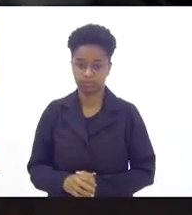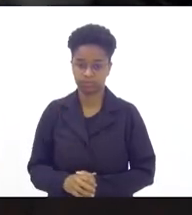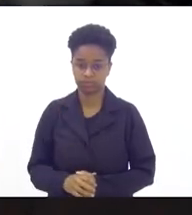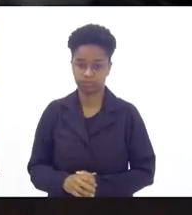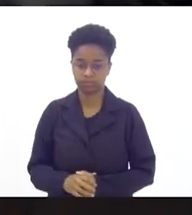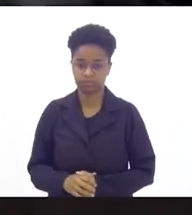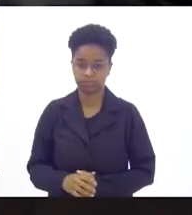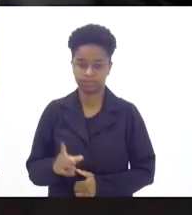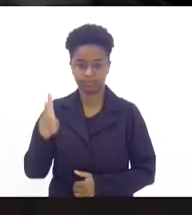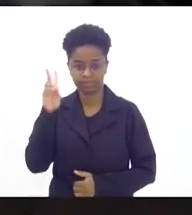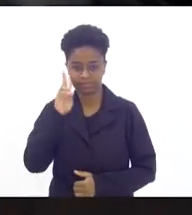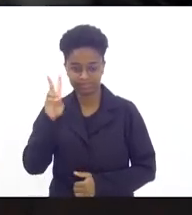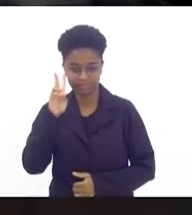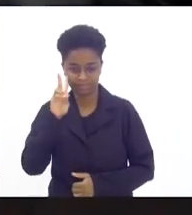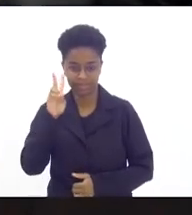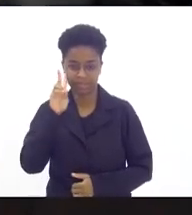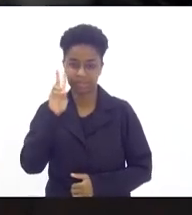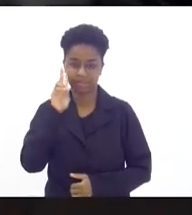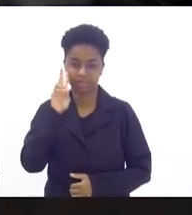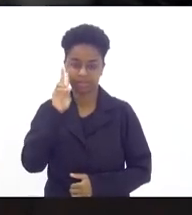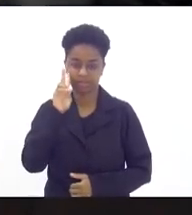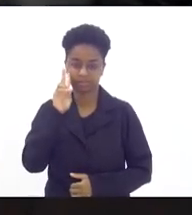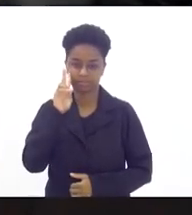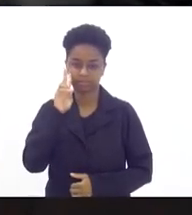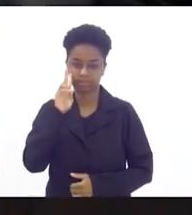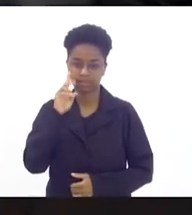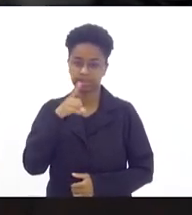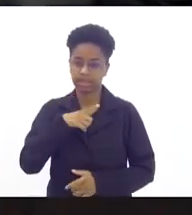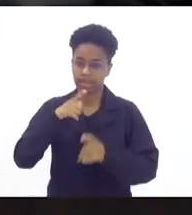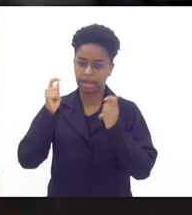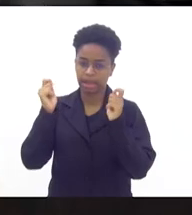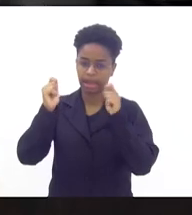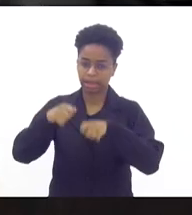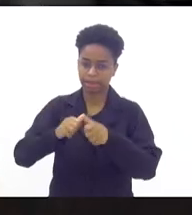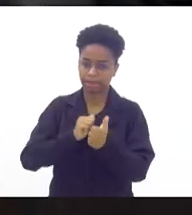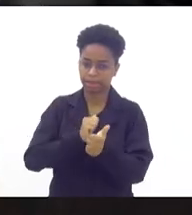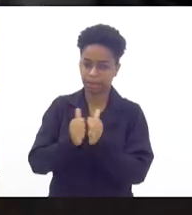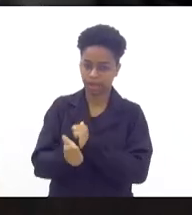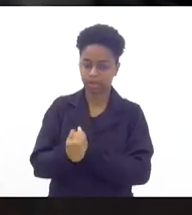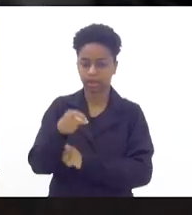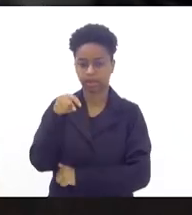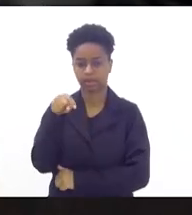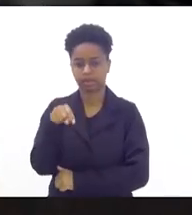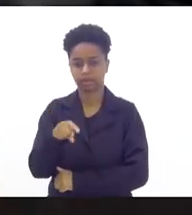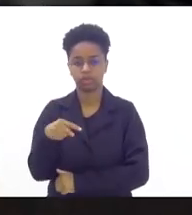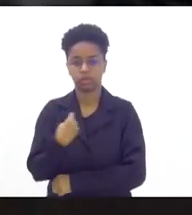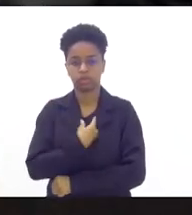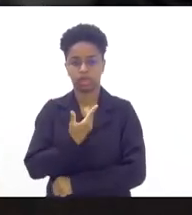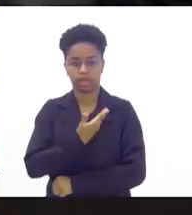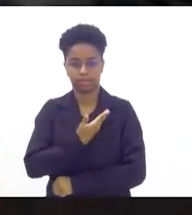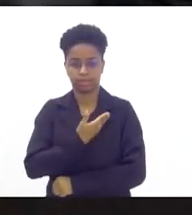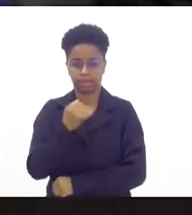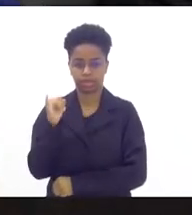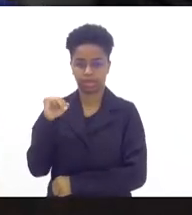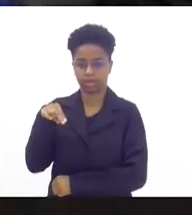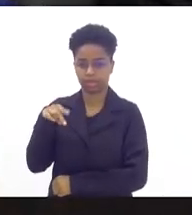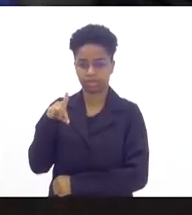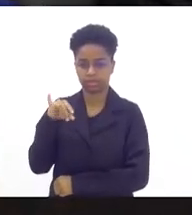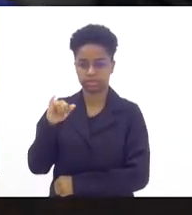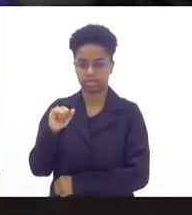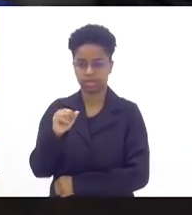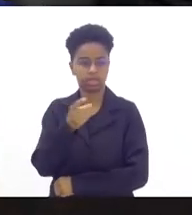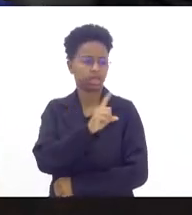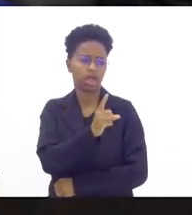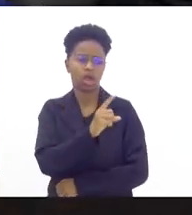lembrando da capacidade atlética aqui da nossa amiga índia não não